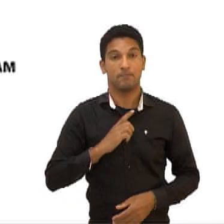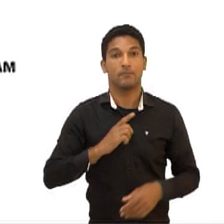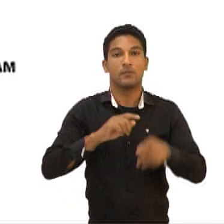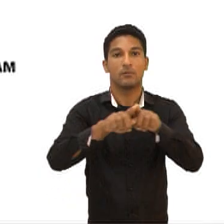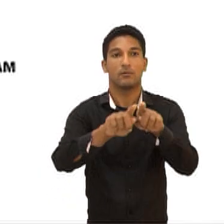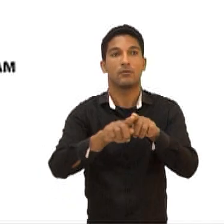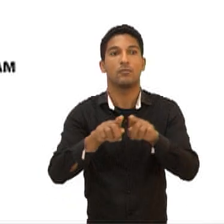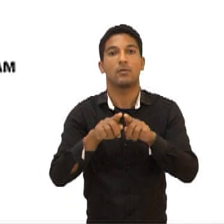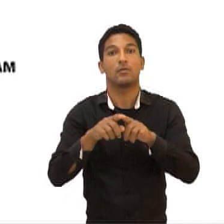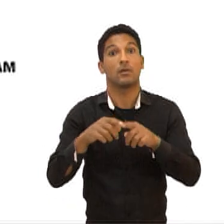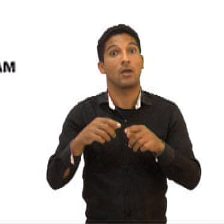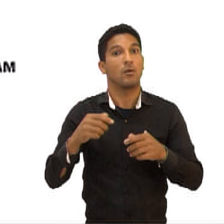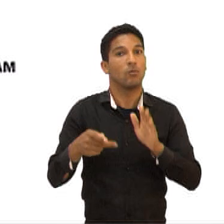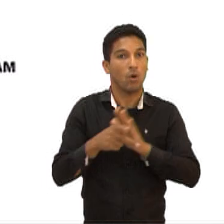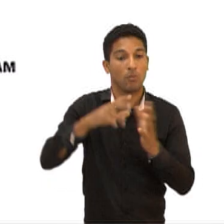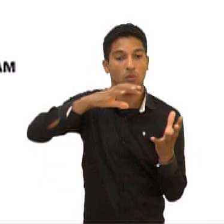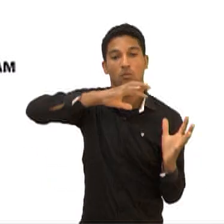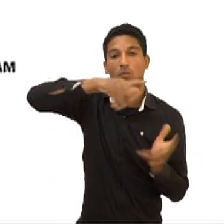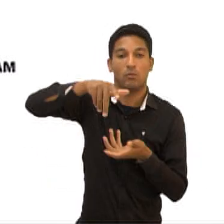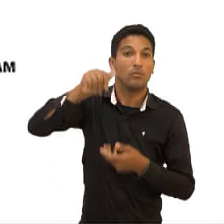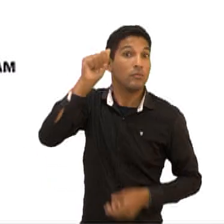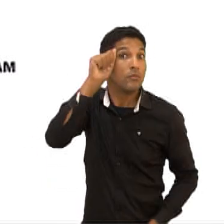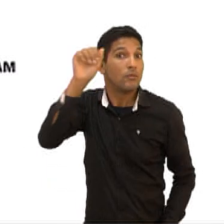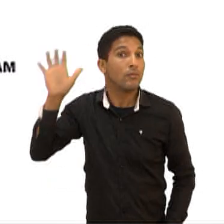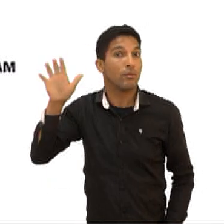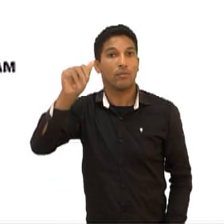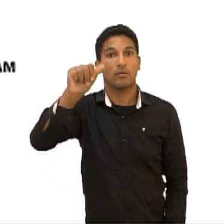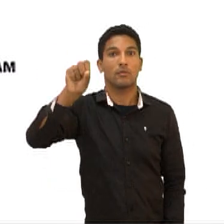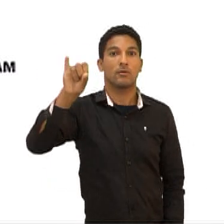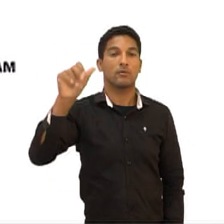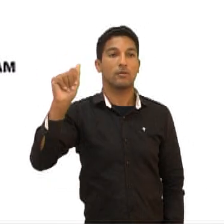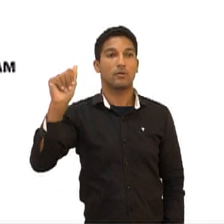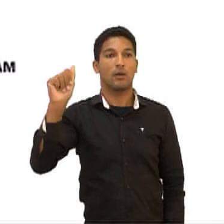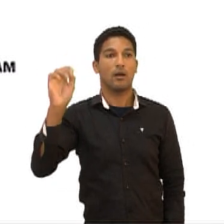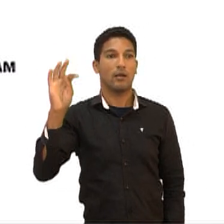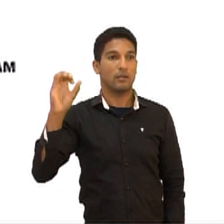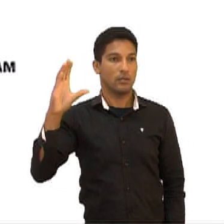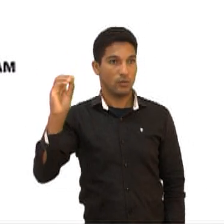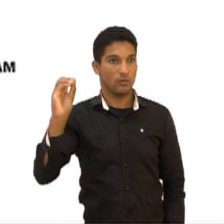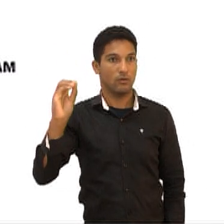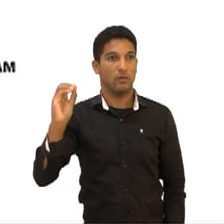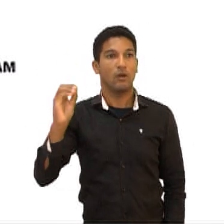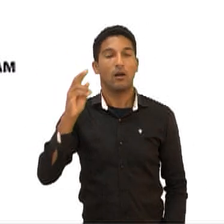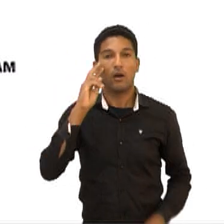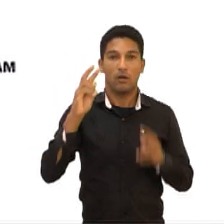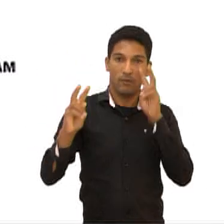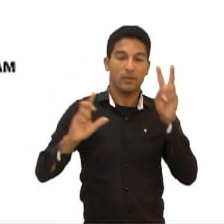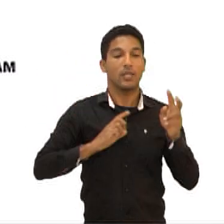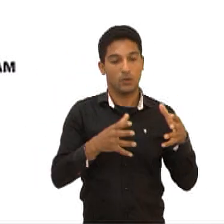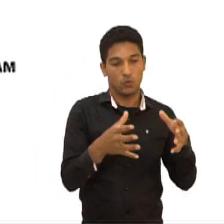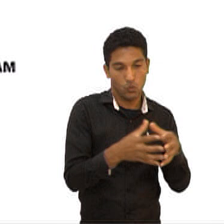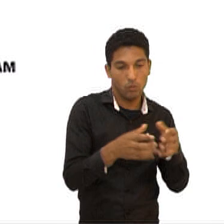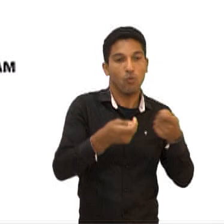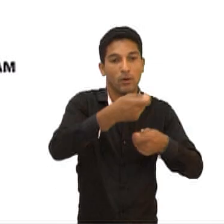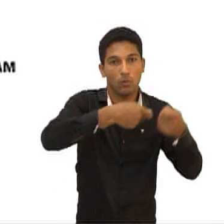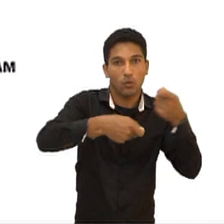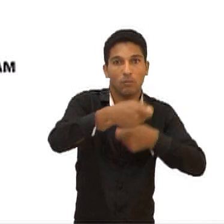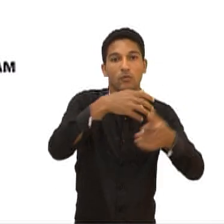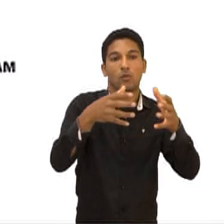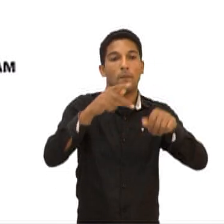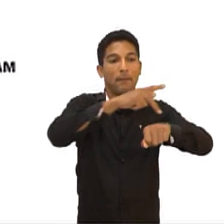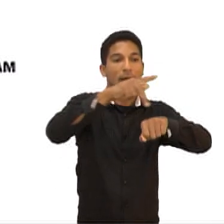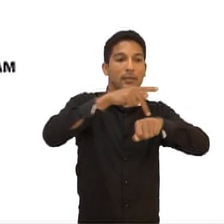no continente asiático, a exemplo de todos os continentes, você possui blocos econômicos, associações econômicas,